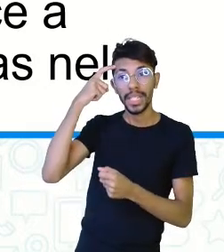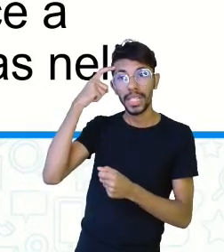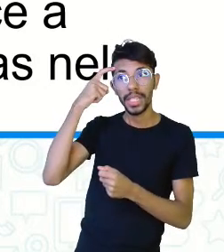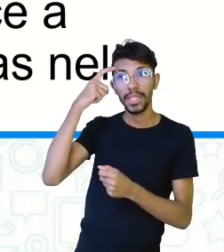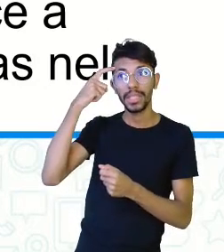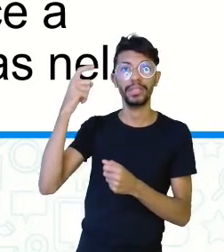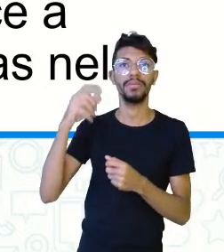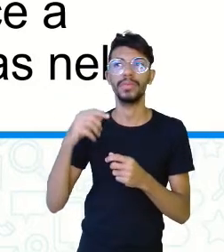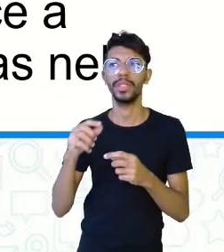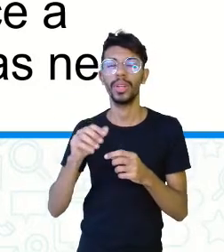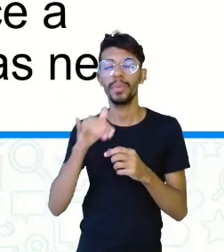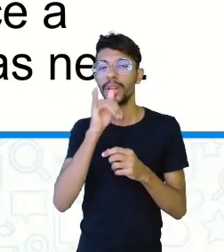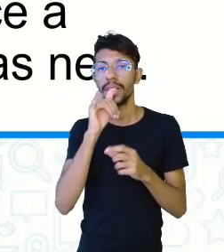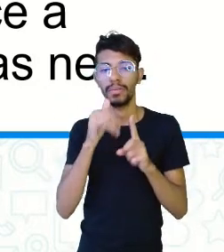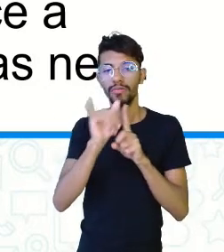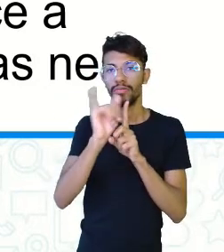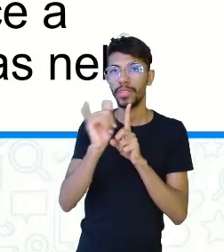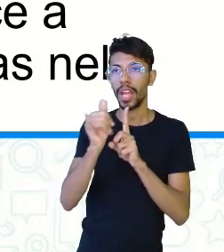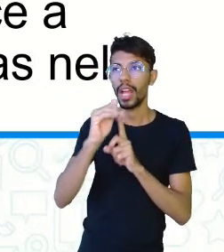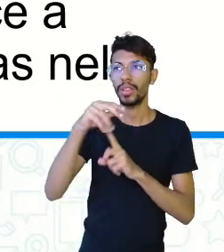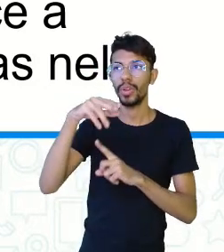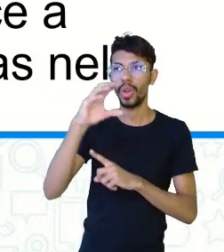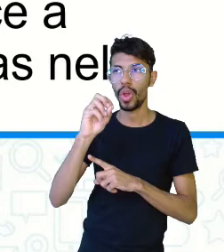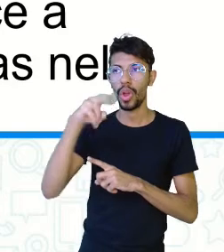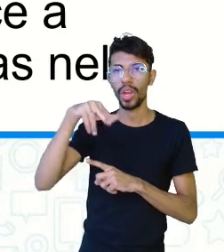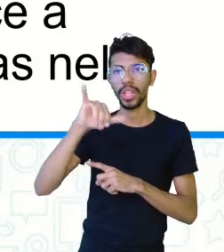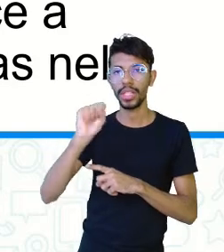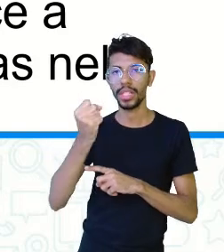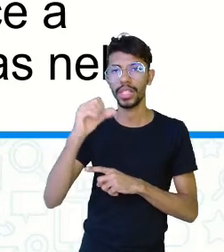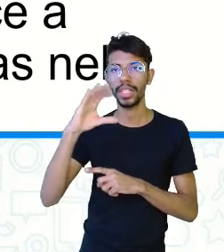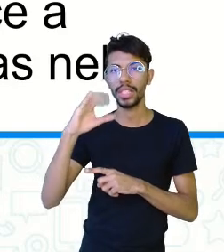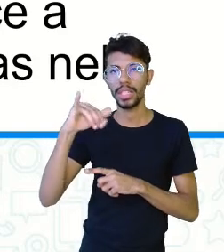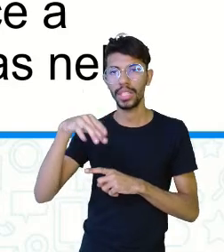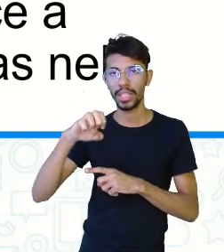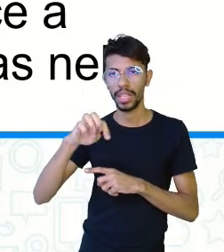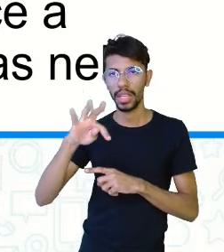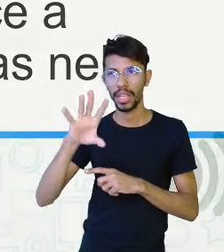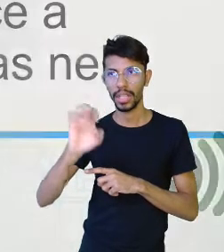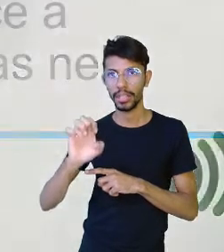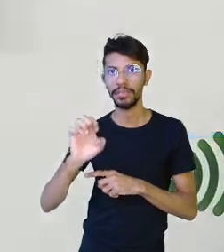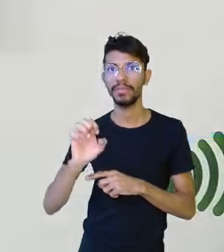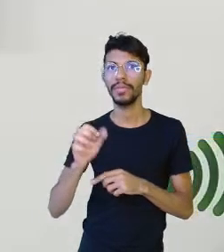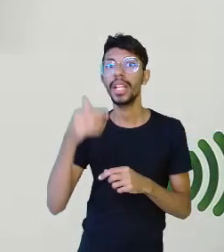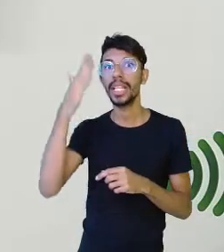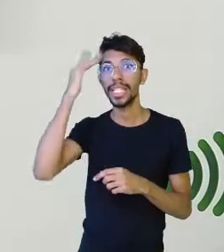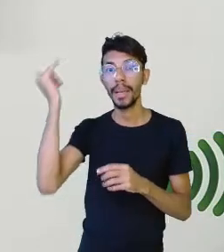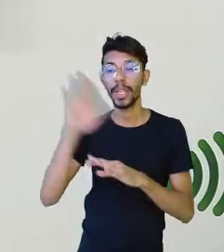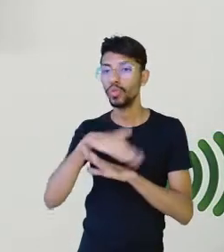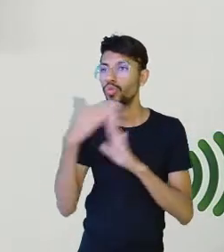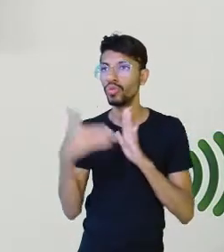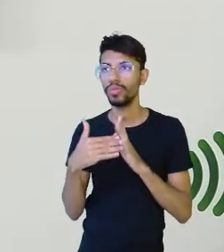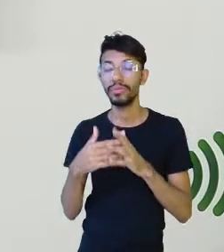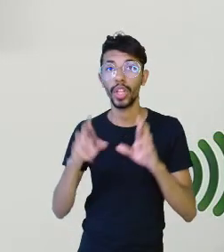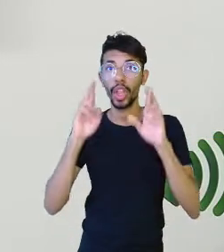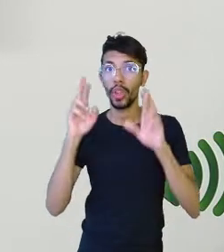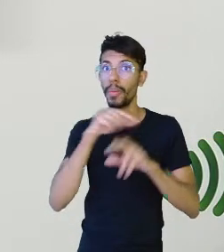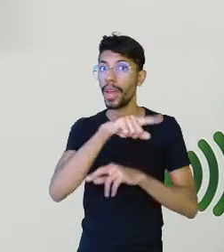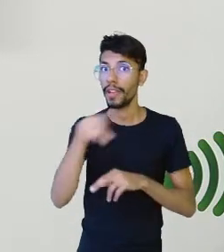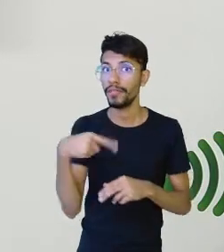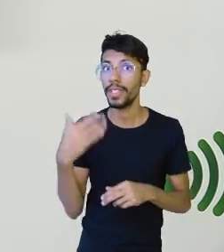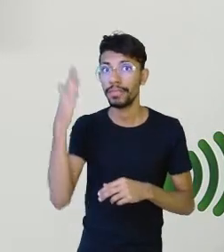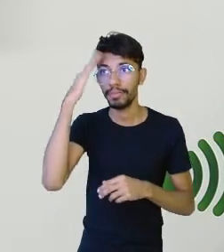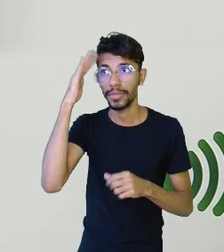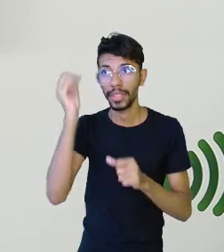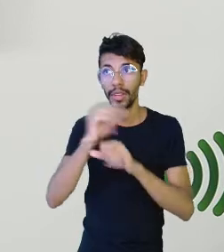personagem, o narrador onisciente, ele sabe. Eu espero que você tenha compreendido, mas como eu sempre digo a você, qualquer